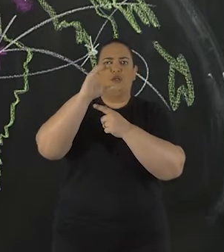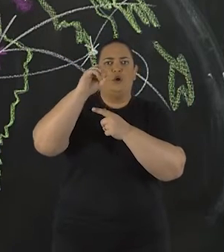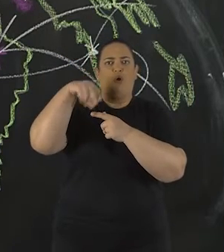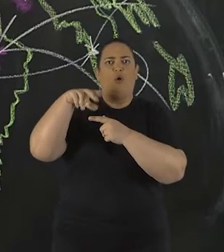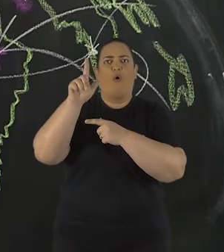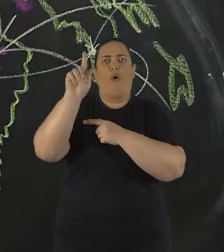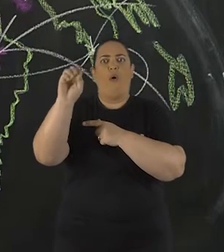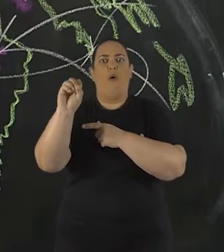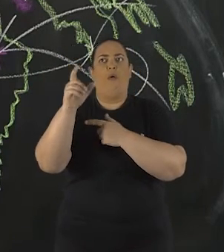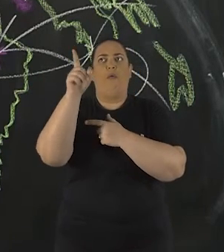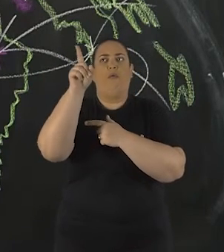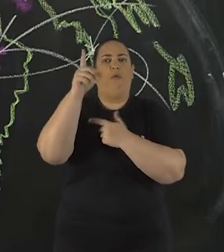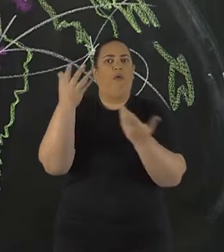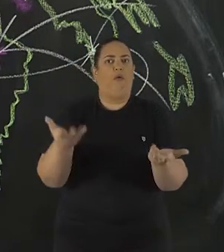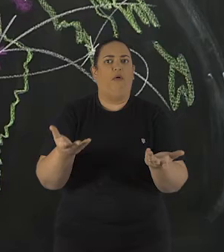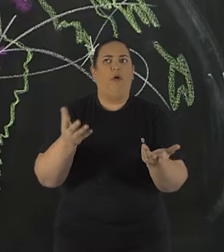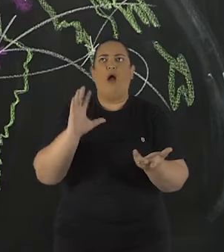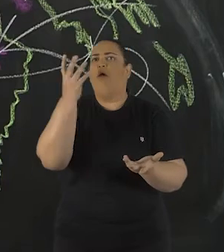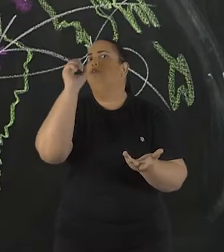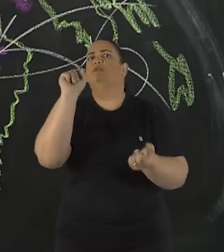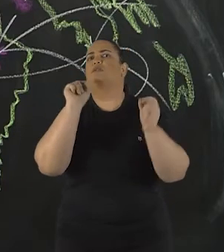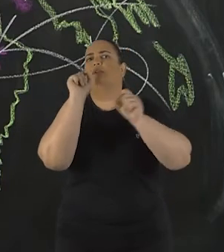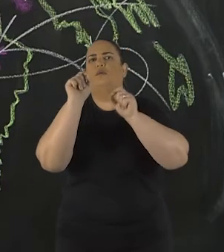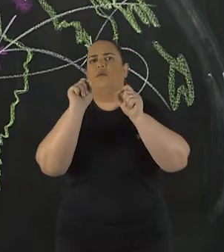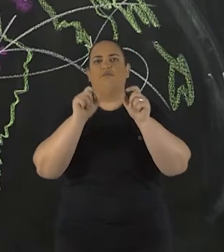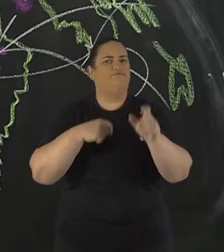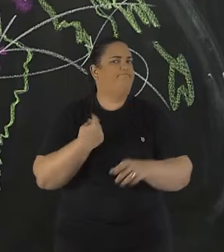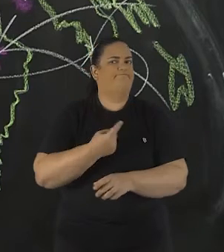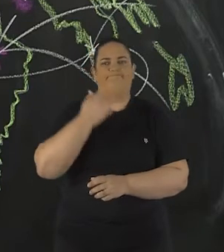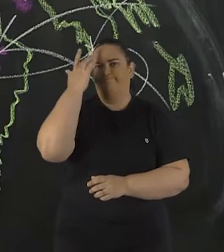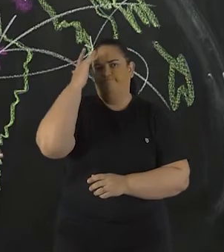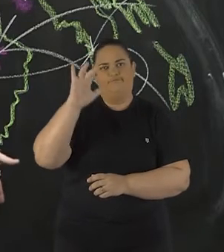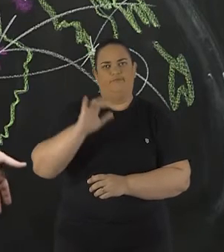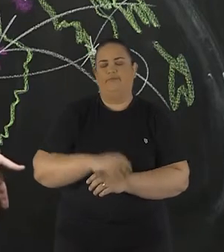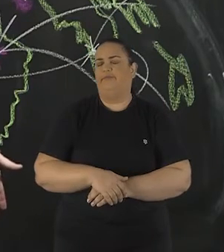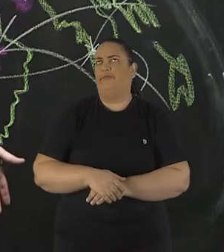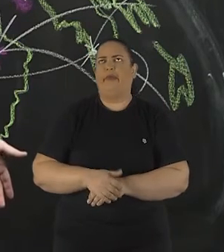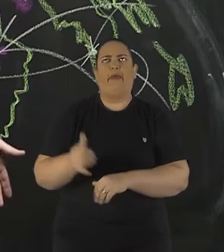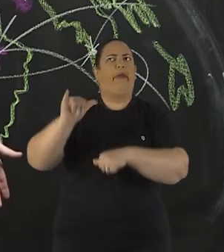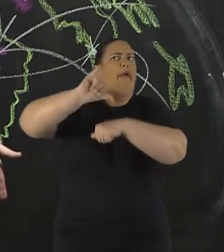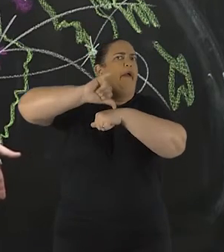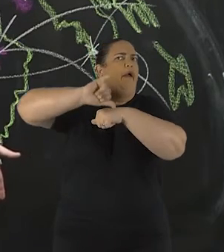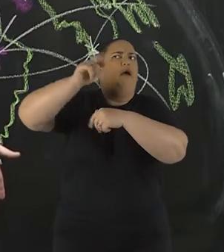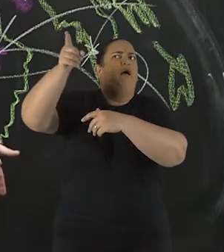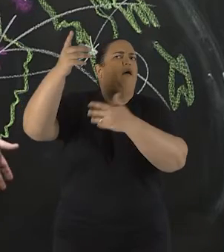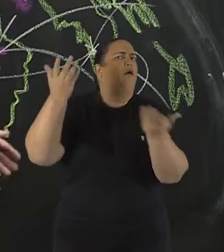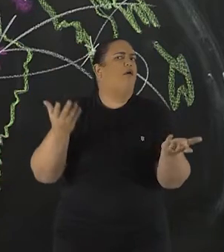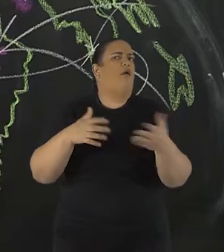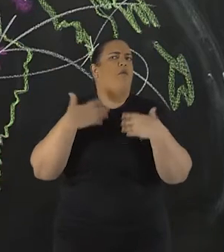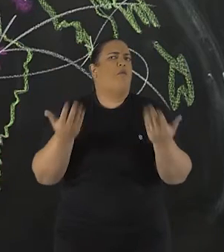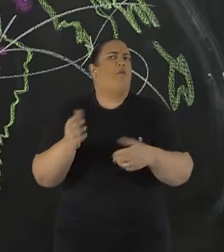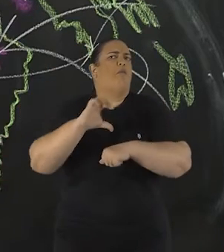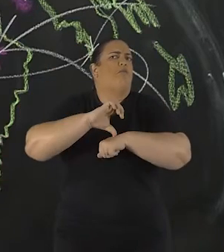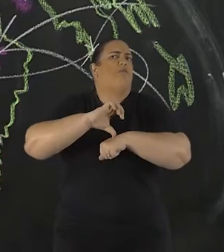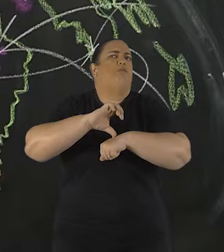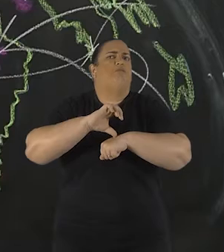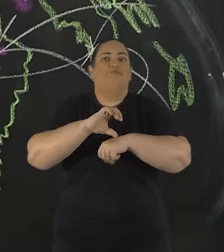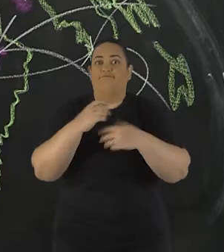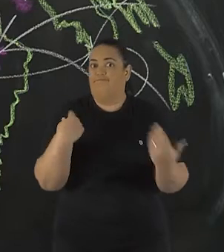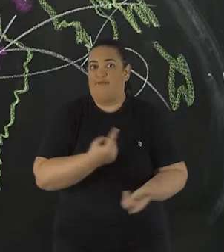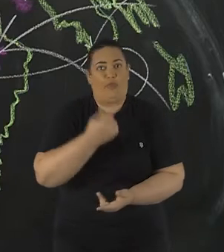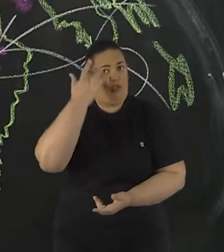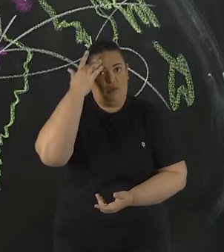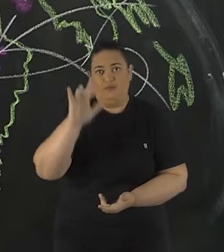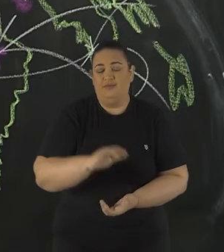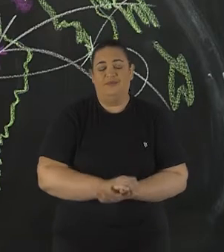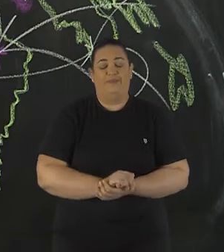você não vai saber. E se duvidar, a gente não vai conseguir saber nem qual é a capital da República Democrática do Congo. Na verdade,